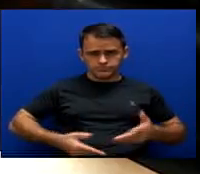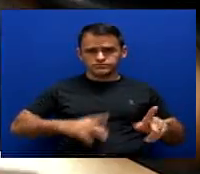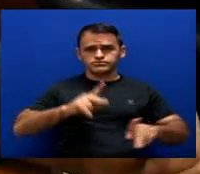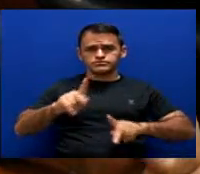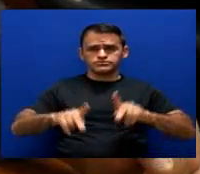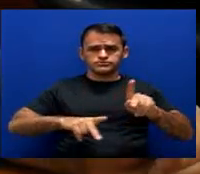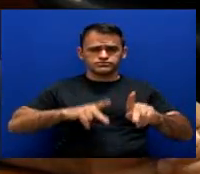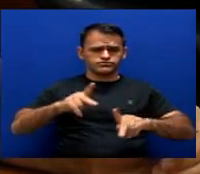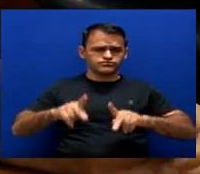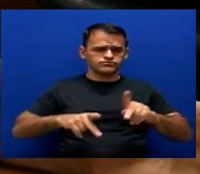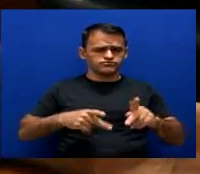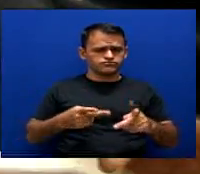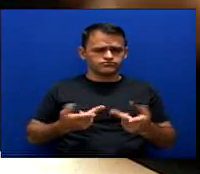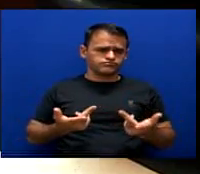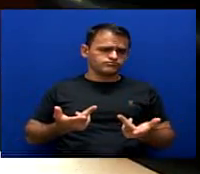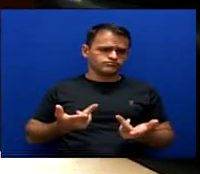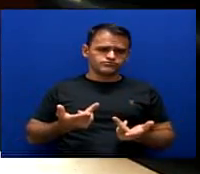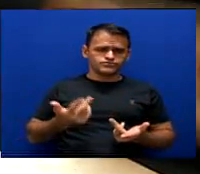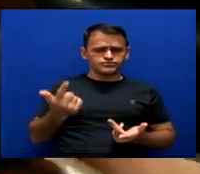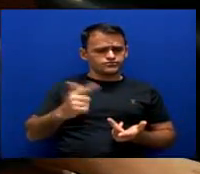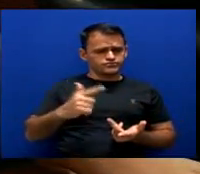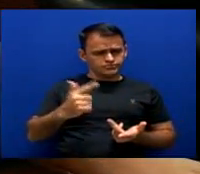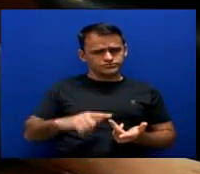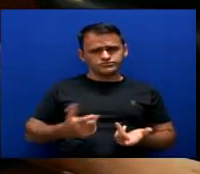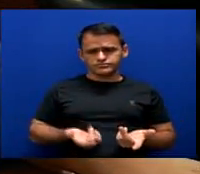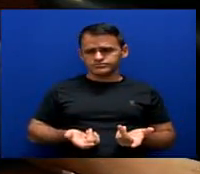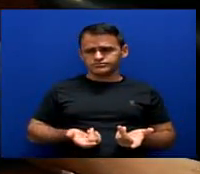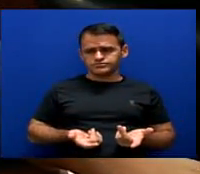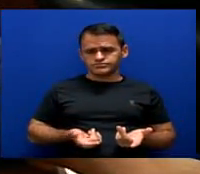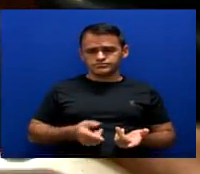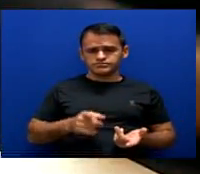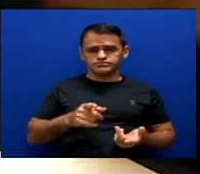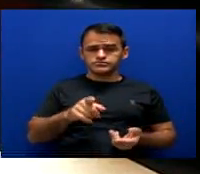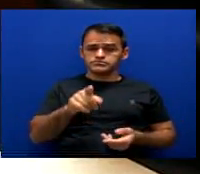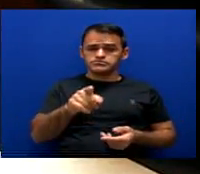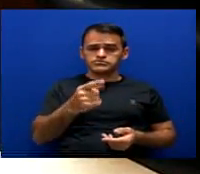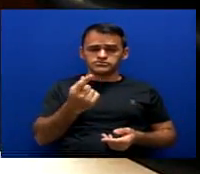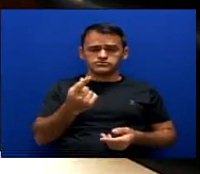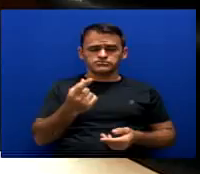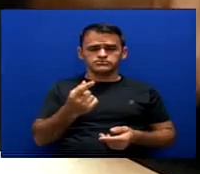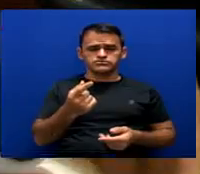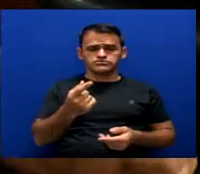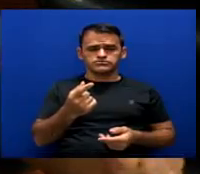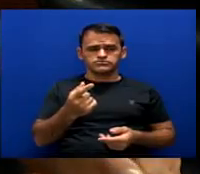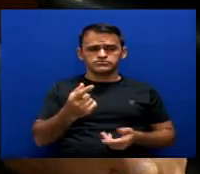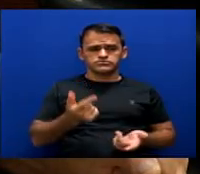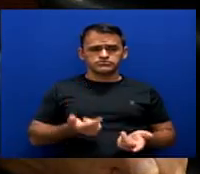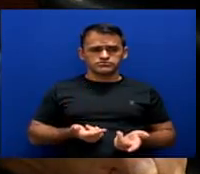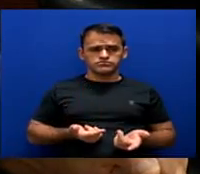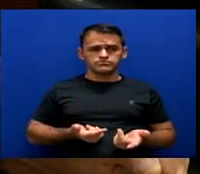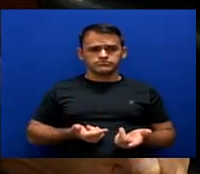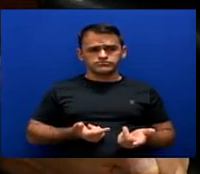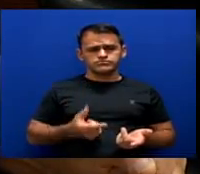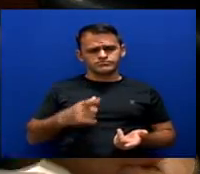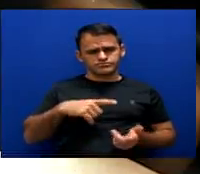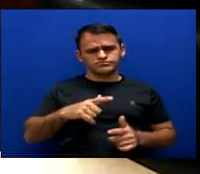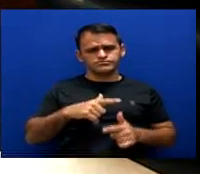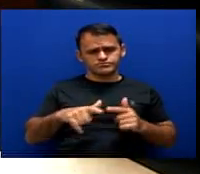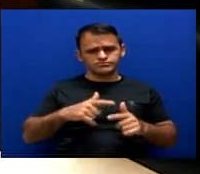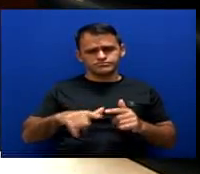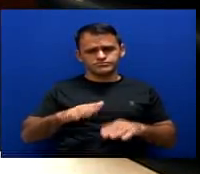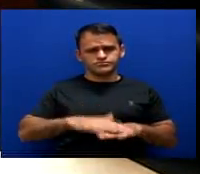do doentes mentais que recebe todo tipo de de problema